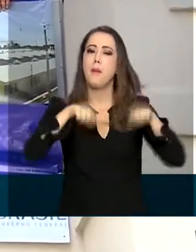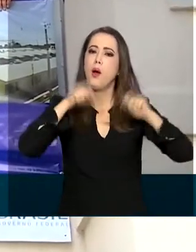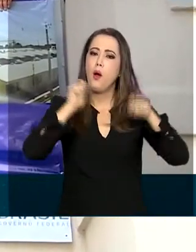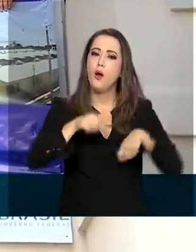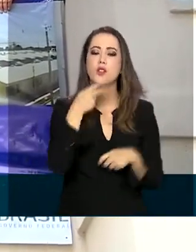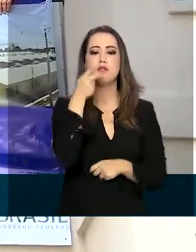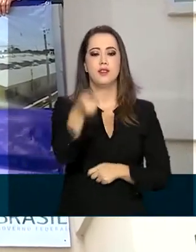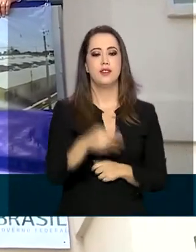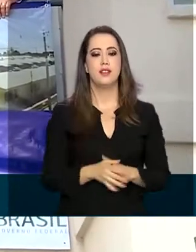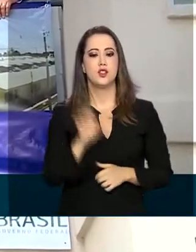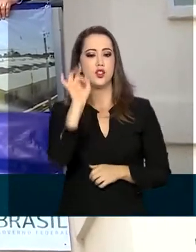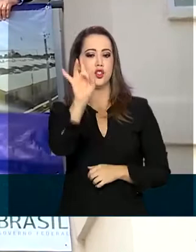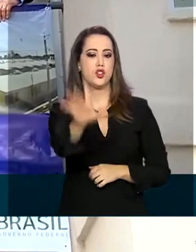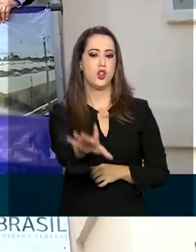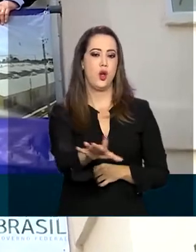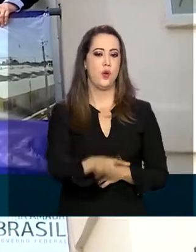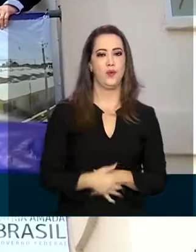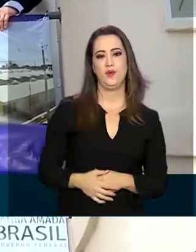mais nada, valeu.